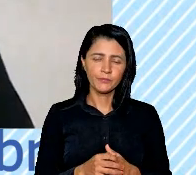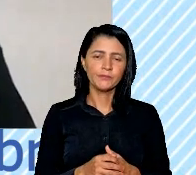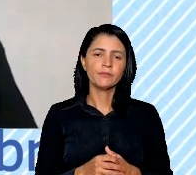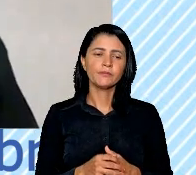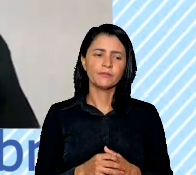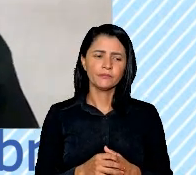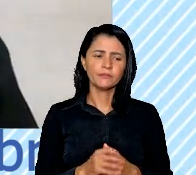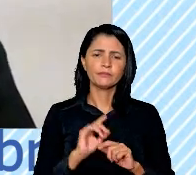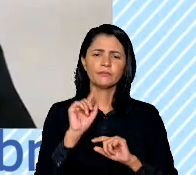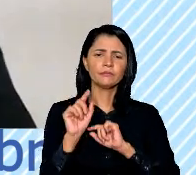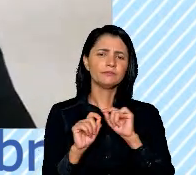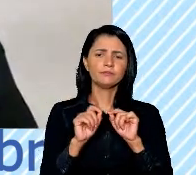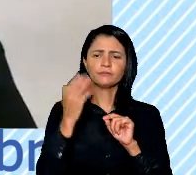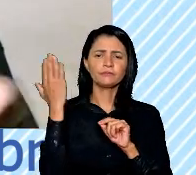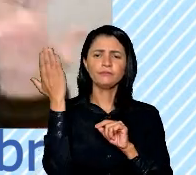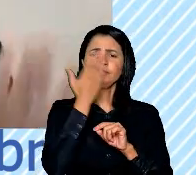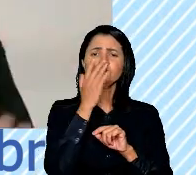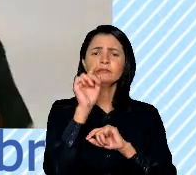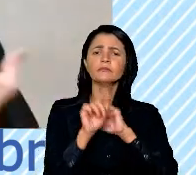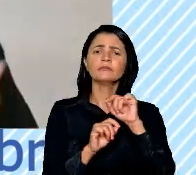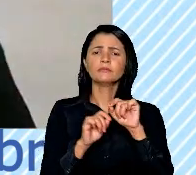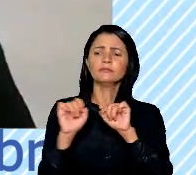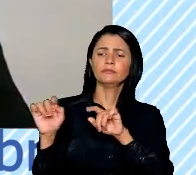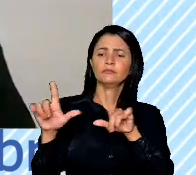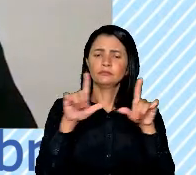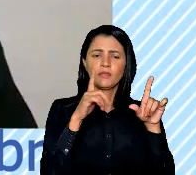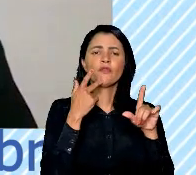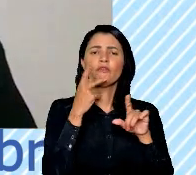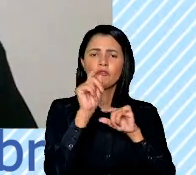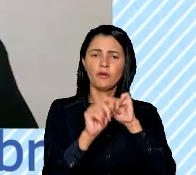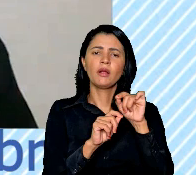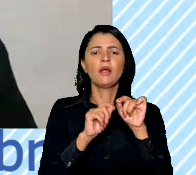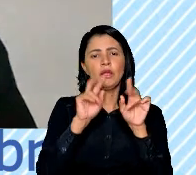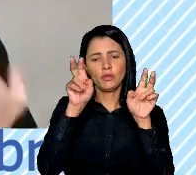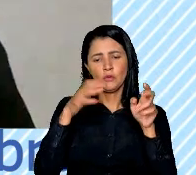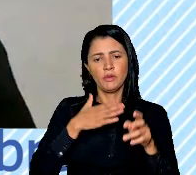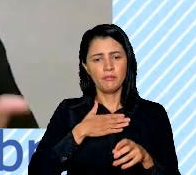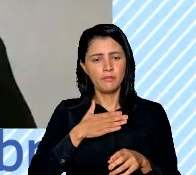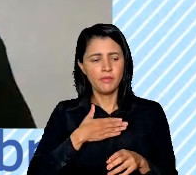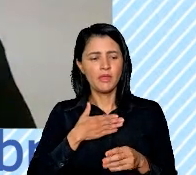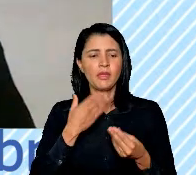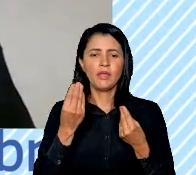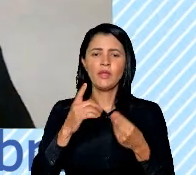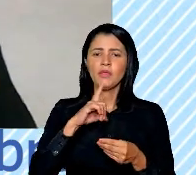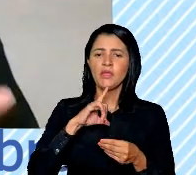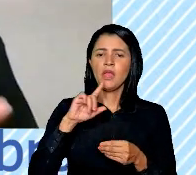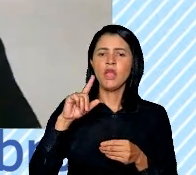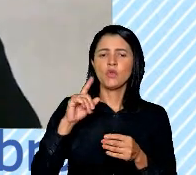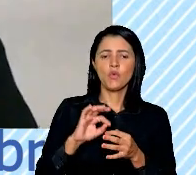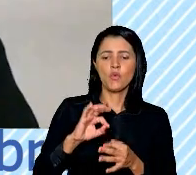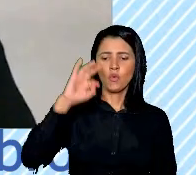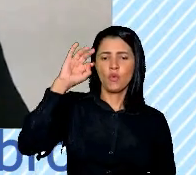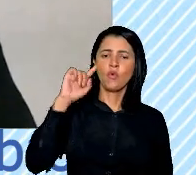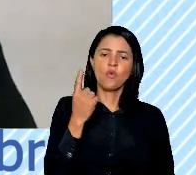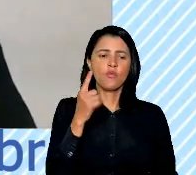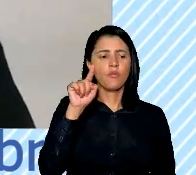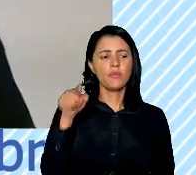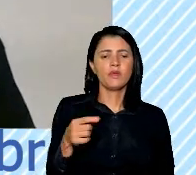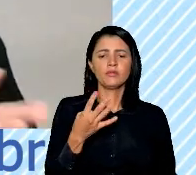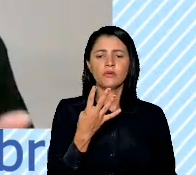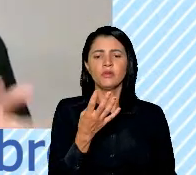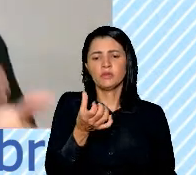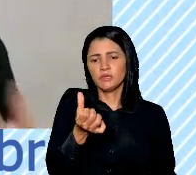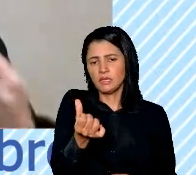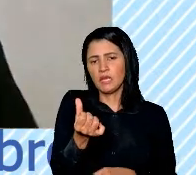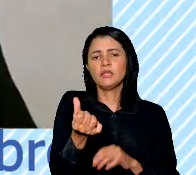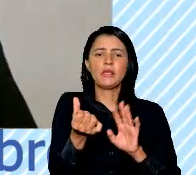O que não está aparecendo na tela, mas que eu vou falar agora a respeito de mim mesma, é que eu tenho 1,46 m e que por 100 centímetros